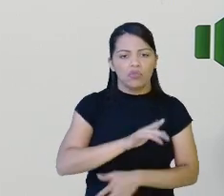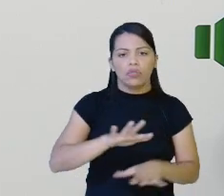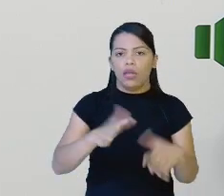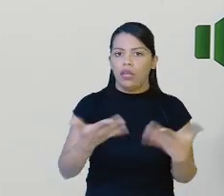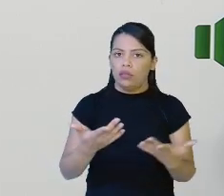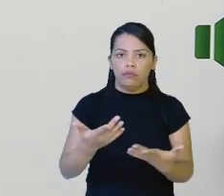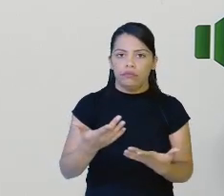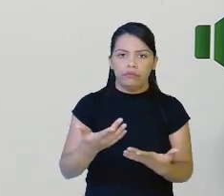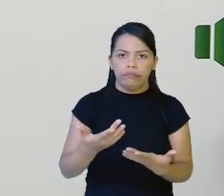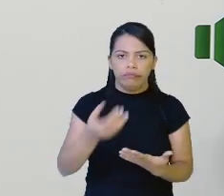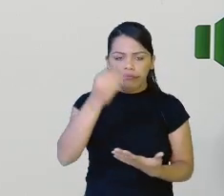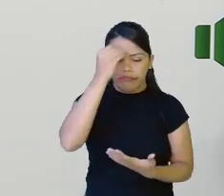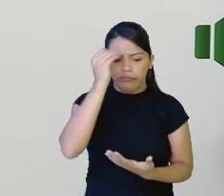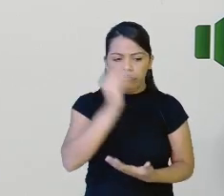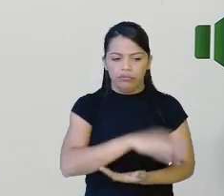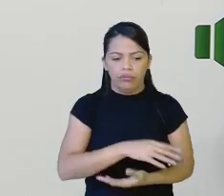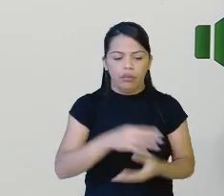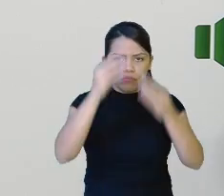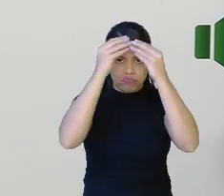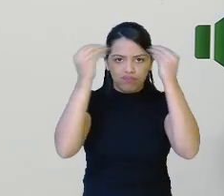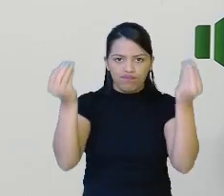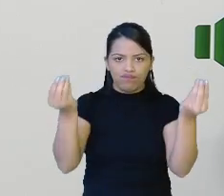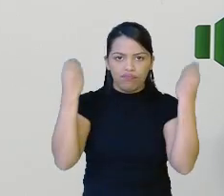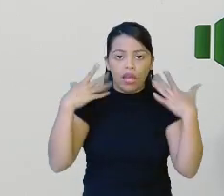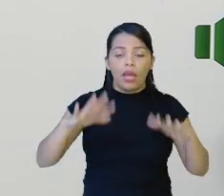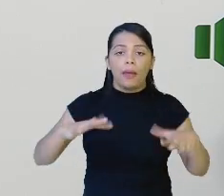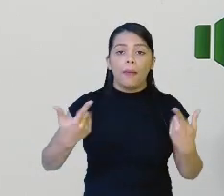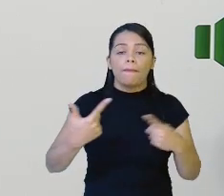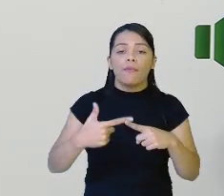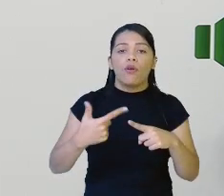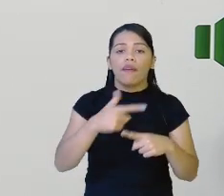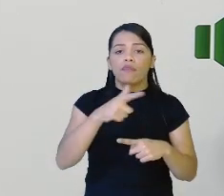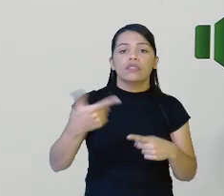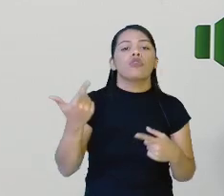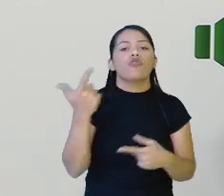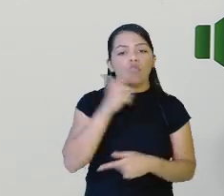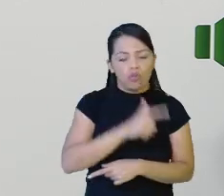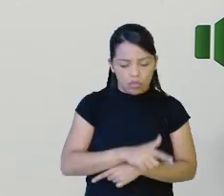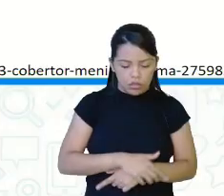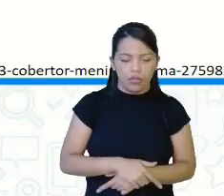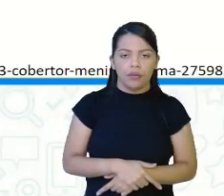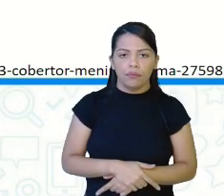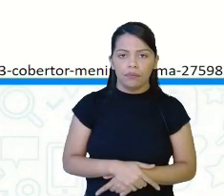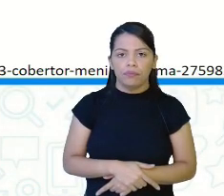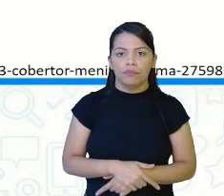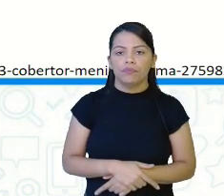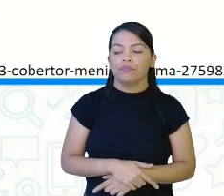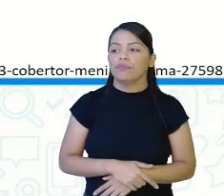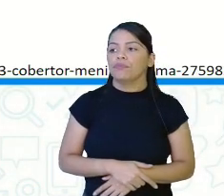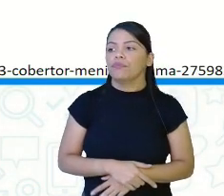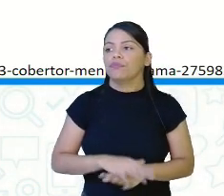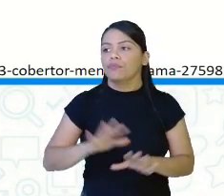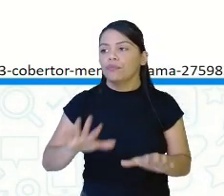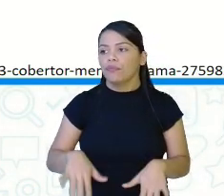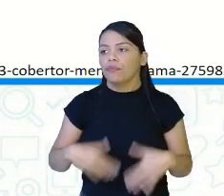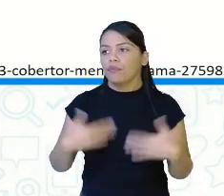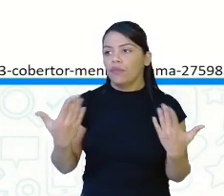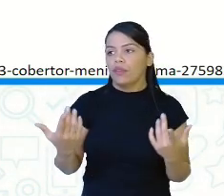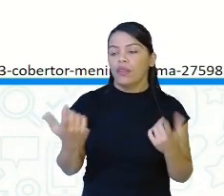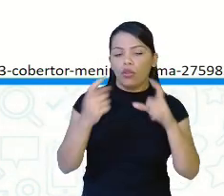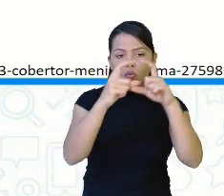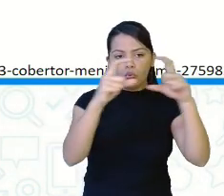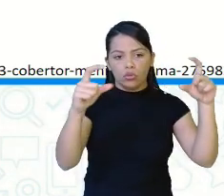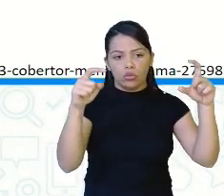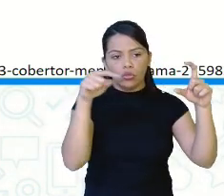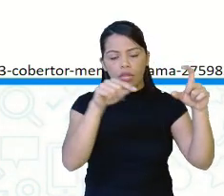ver outra. Essa vai ter um contexto bem diferente, tá certo? Vamos lá. O título dela é As Crianças